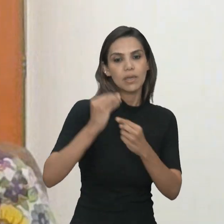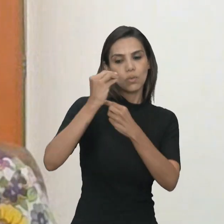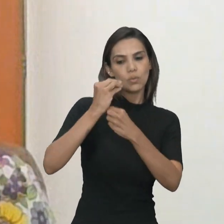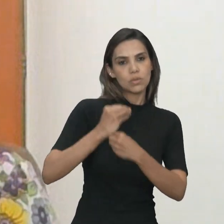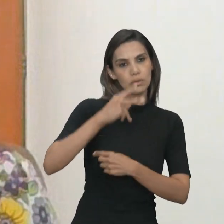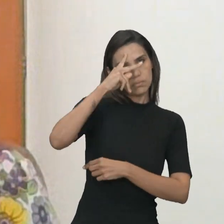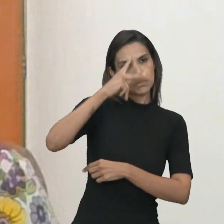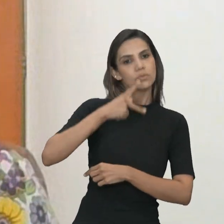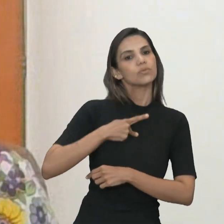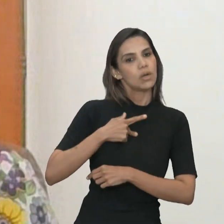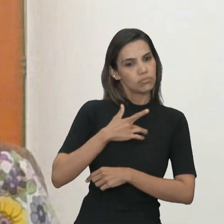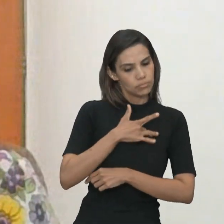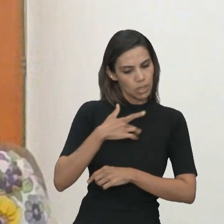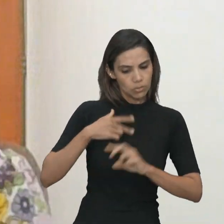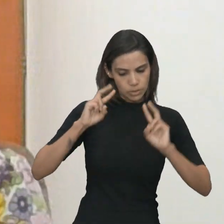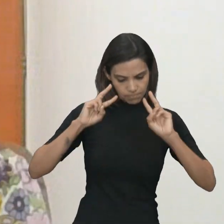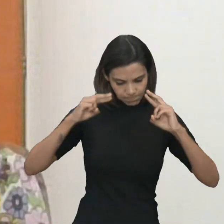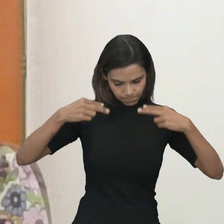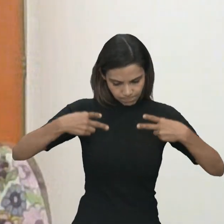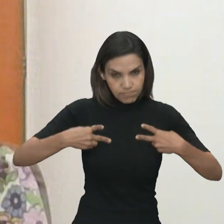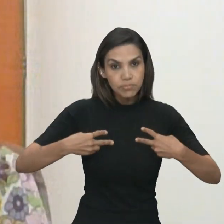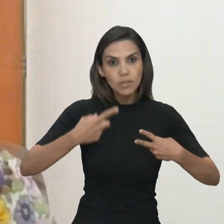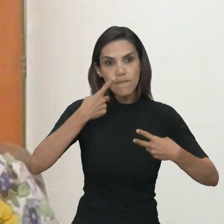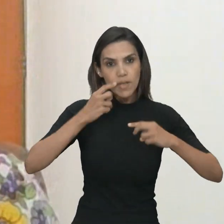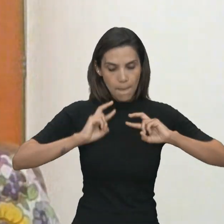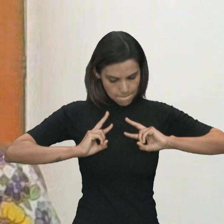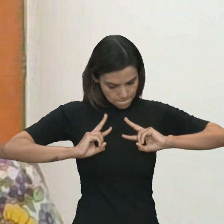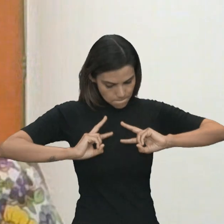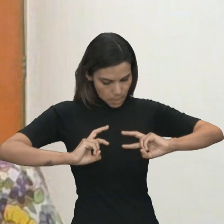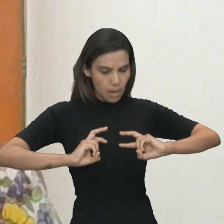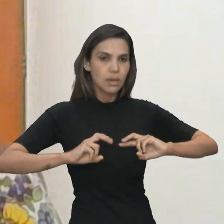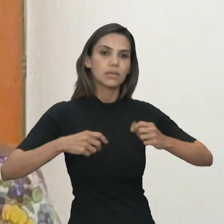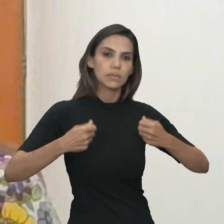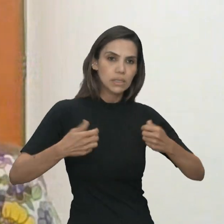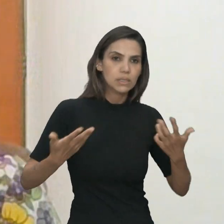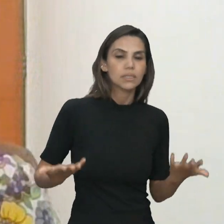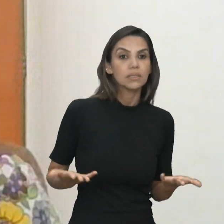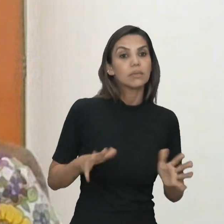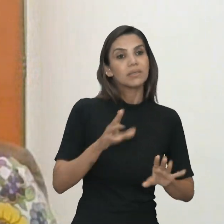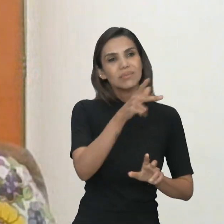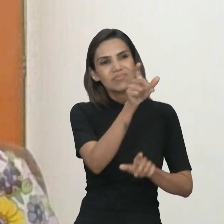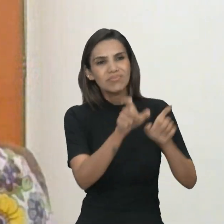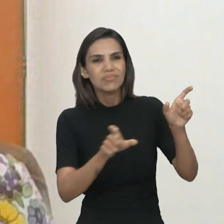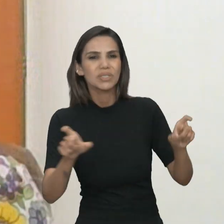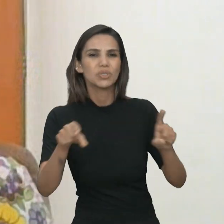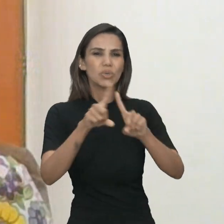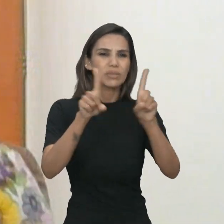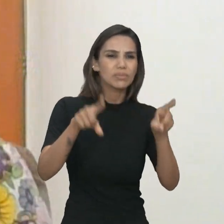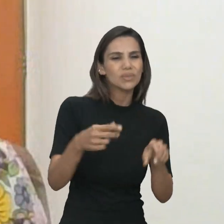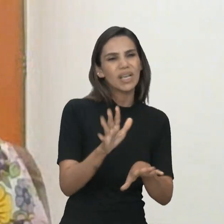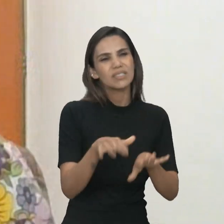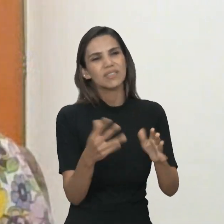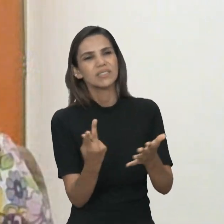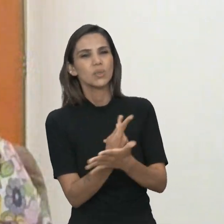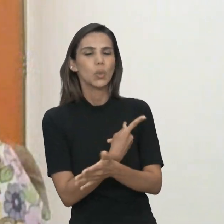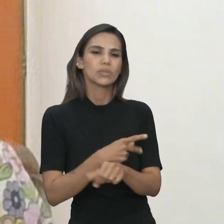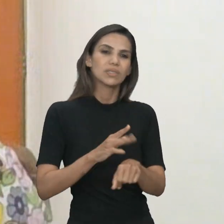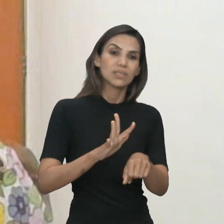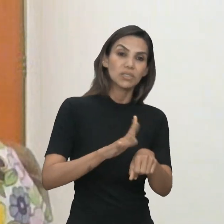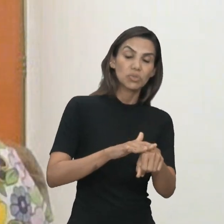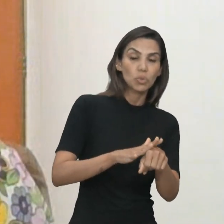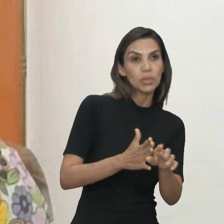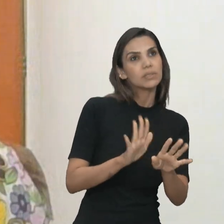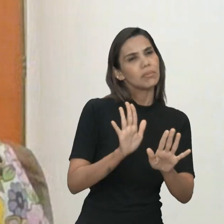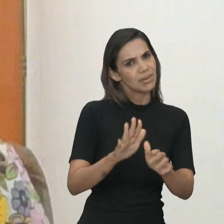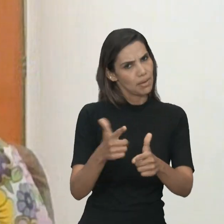saúde. Infelizmente, a gente sabe que muitos trabalhadores, muitos servidores adoecem, né? Sejam por problemas